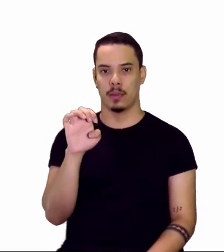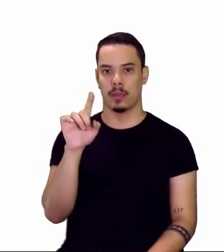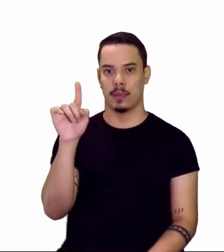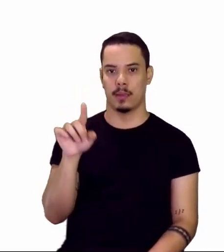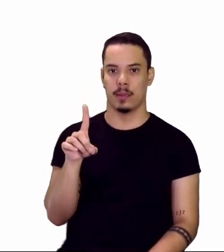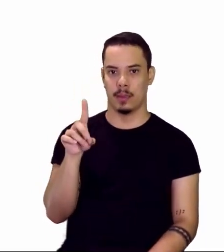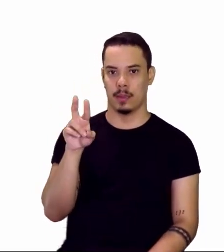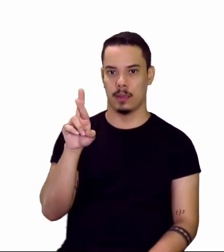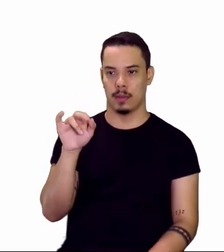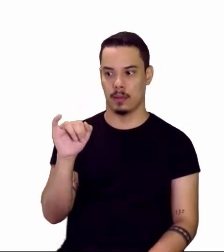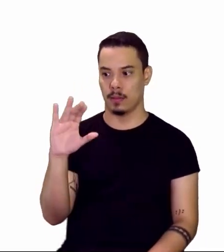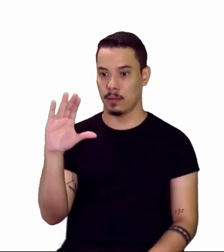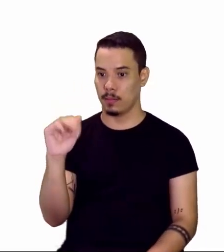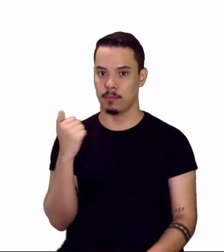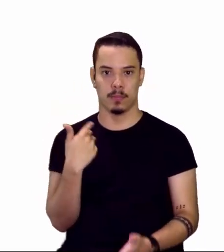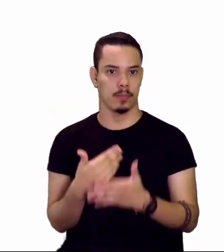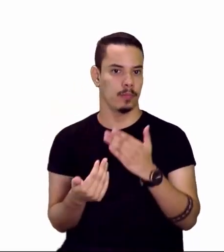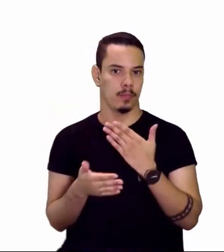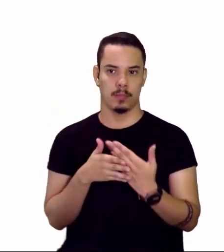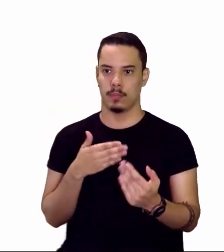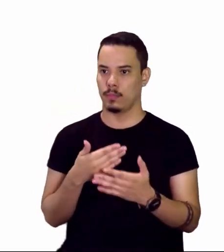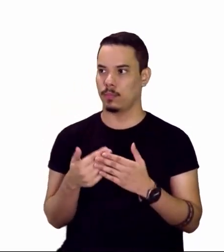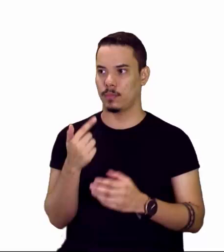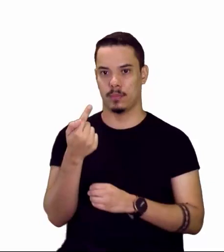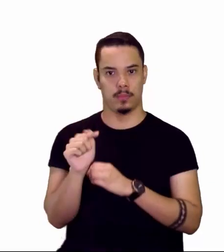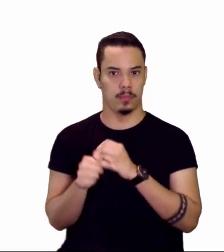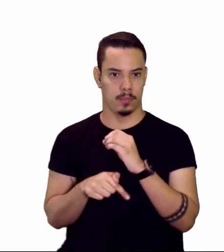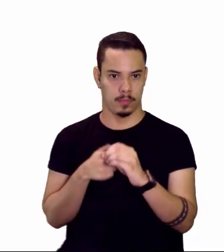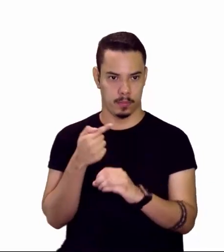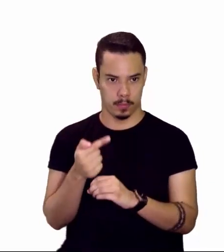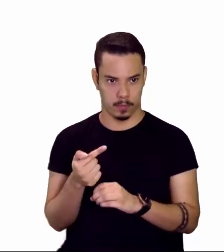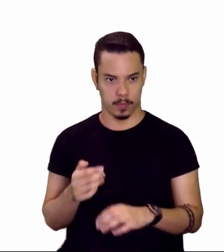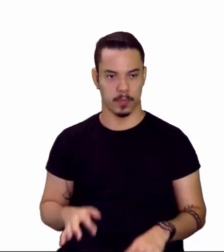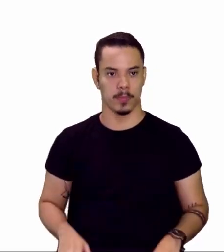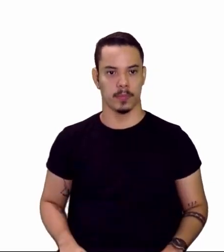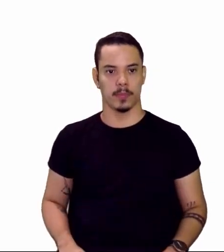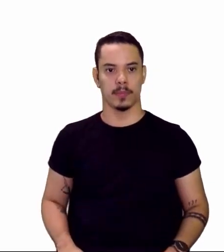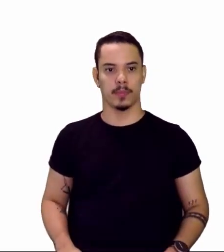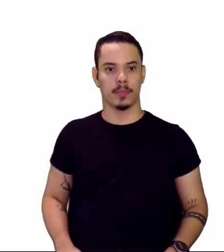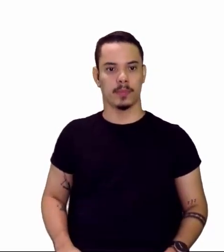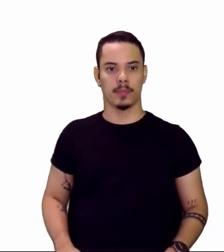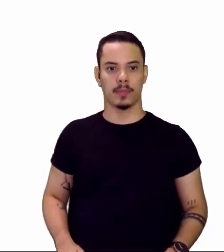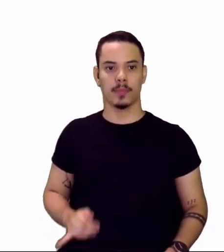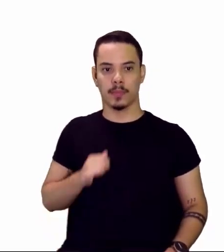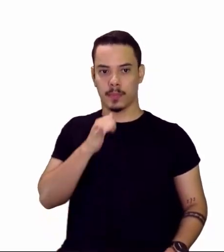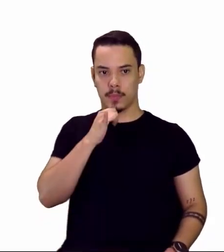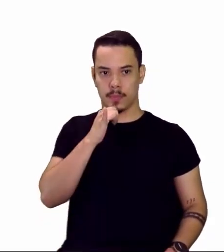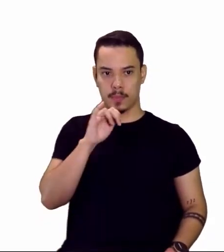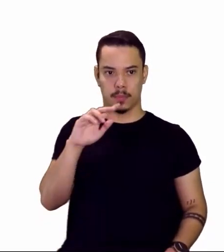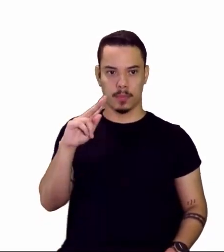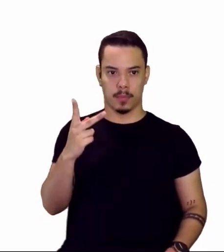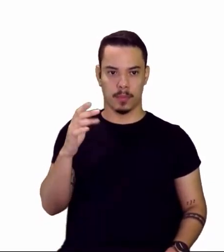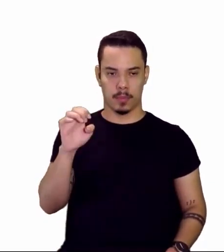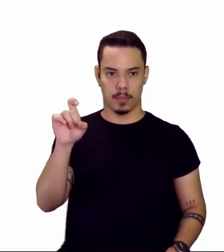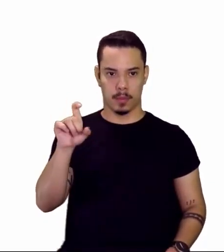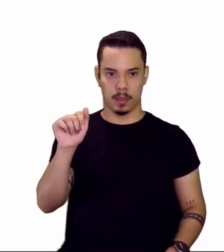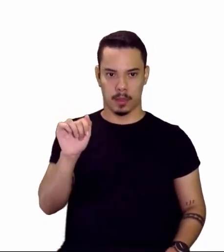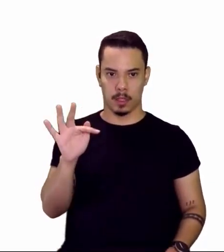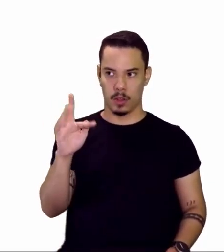independente do átomo central. Então, exemplo, o hexafluoreto de enxofre é